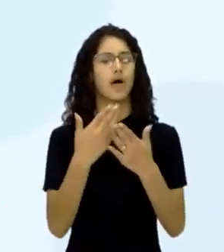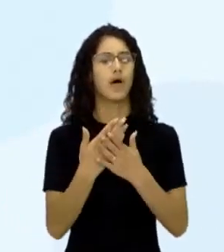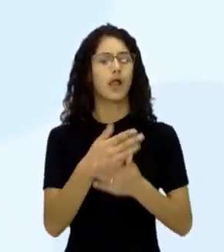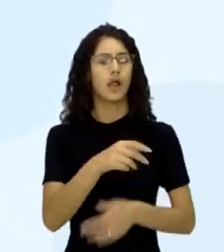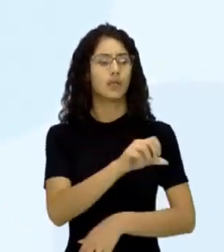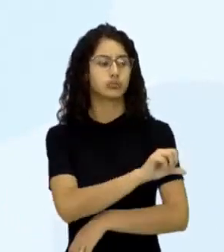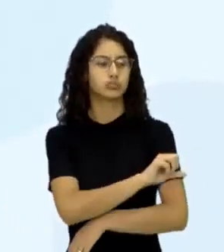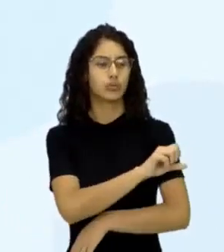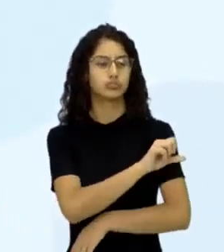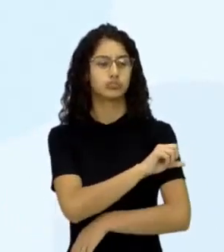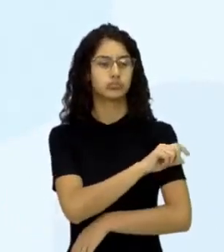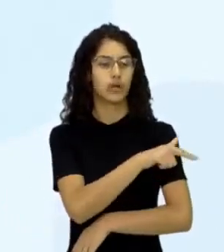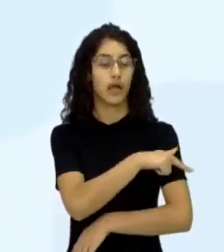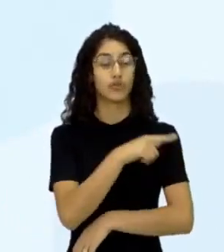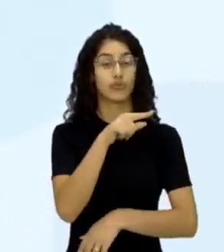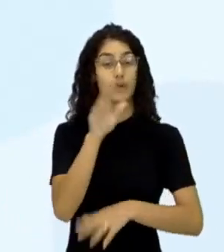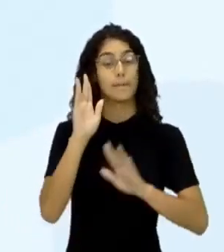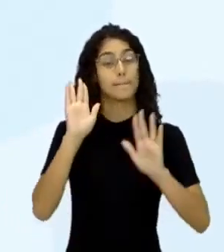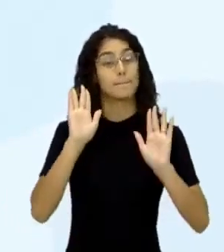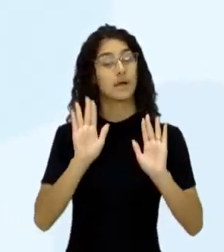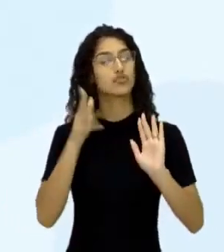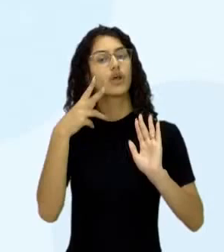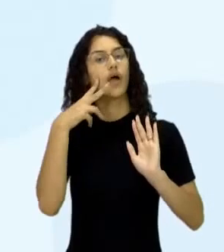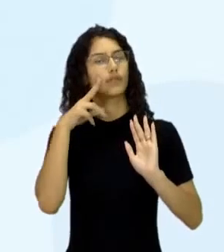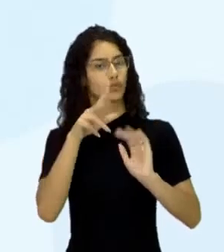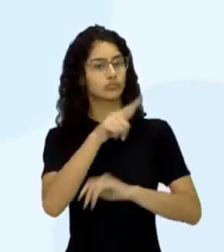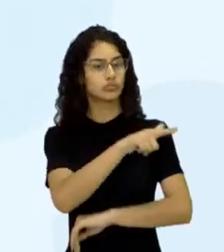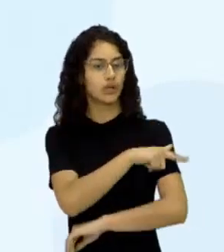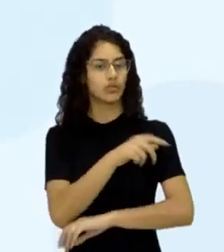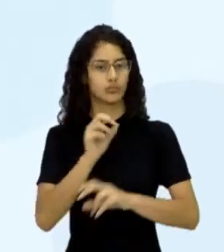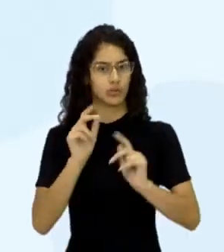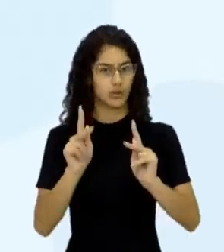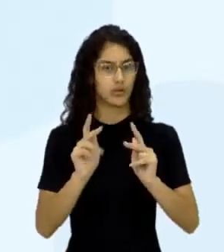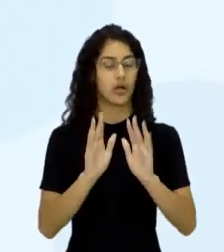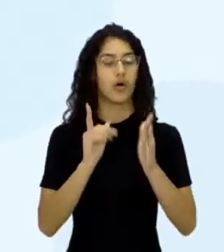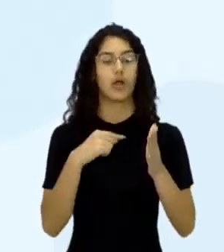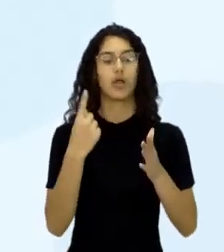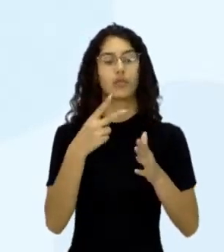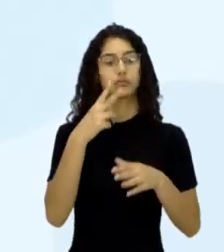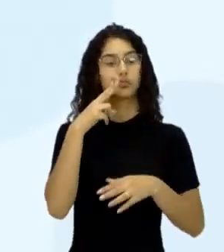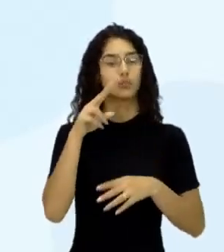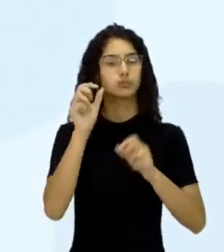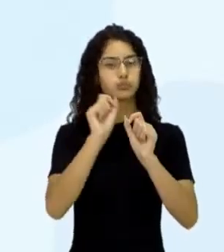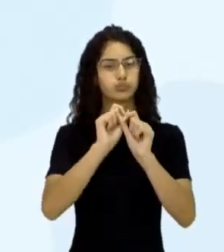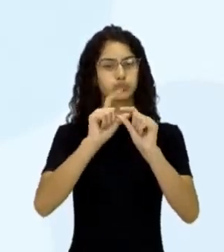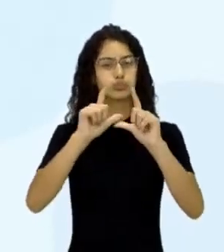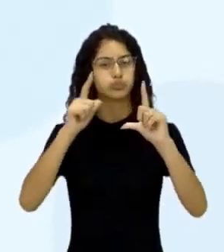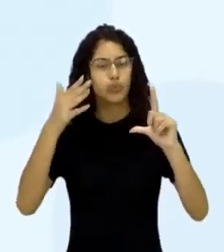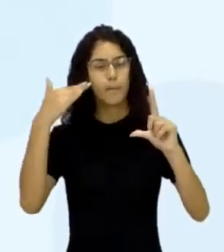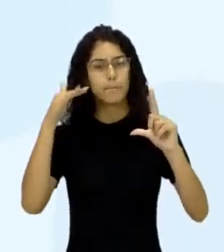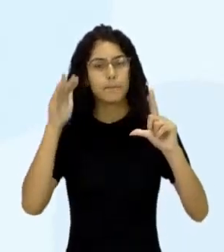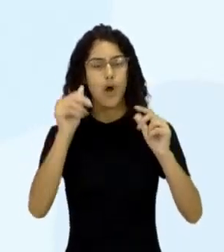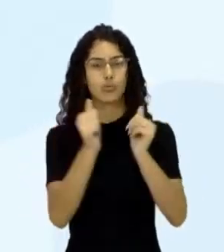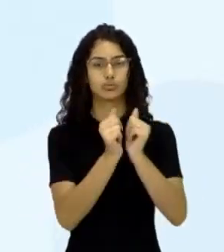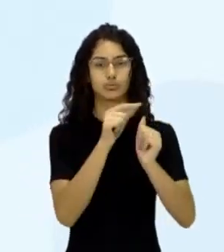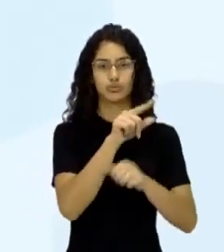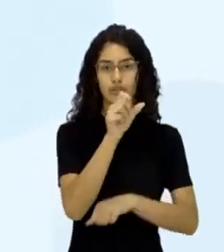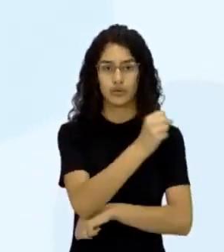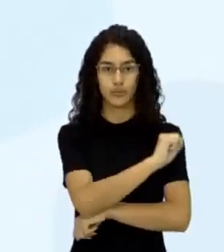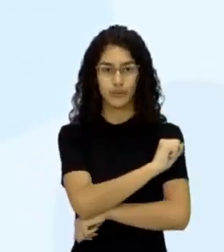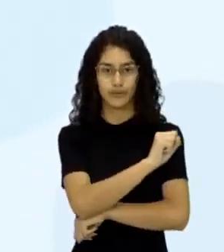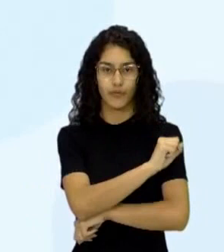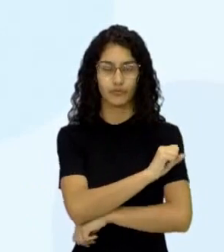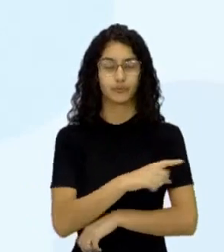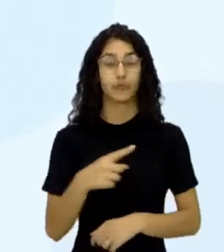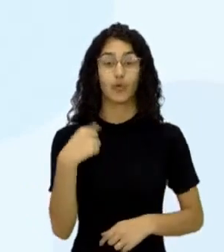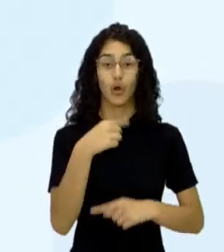vocês, mas é uma coisa que já deveria ter sido vista lá no 7º ano, tá bom? E agora a gente vai dar uma ampliada aqui com vocês no 8º. O